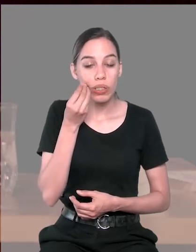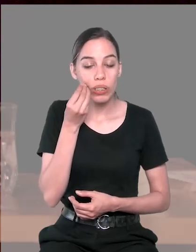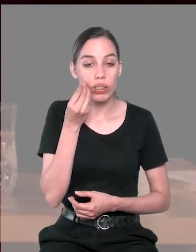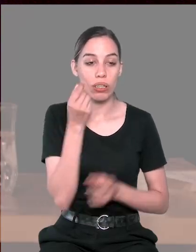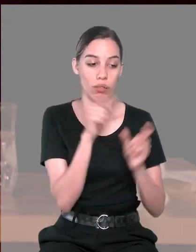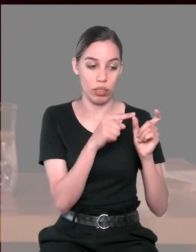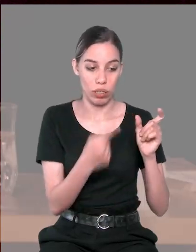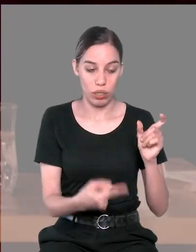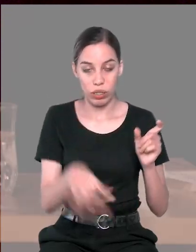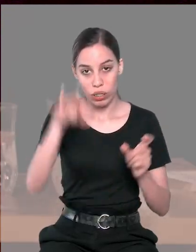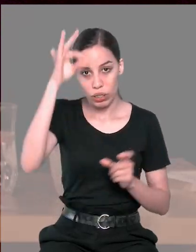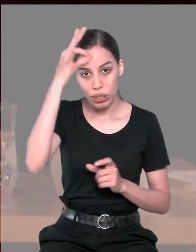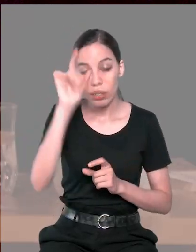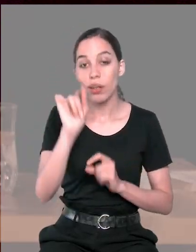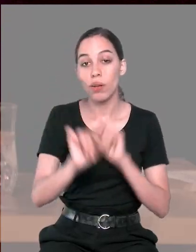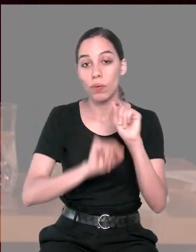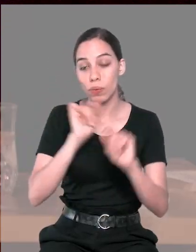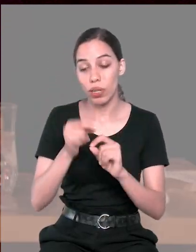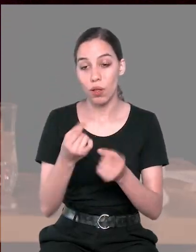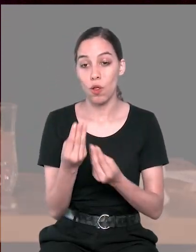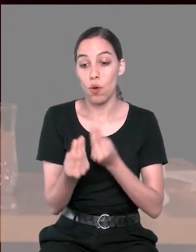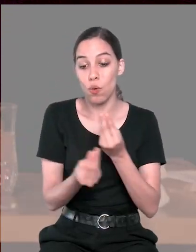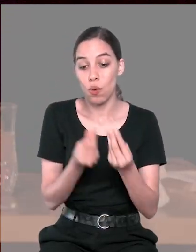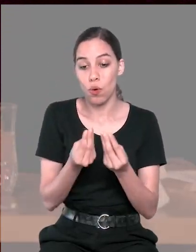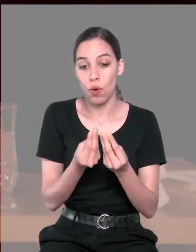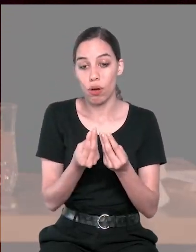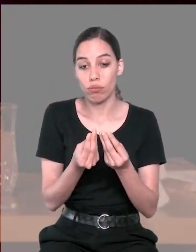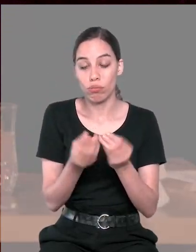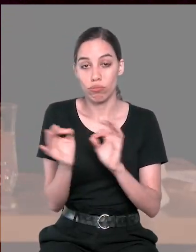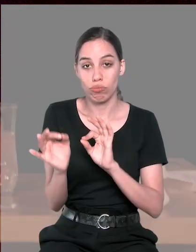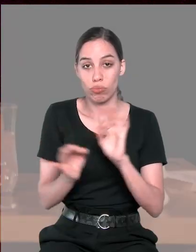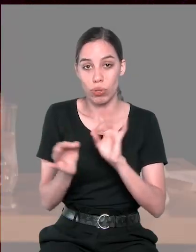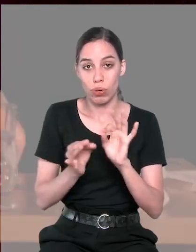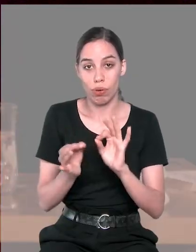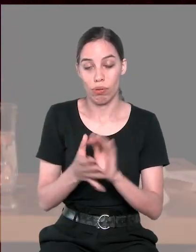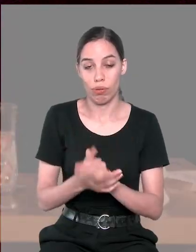muito claro, mas a questão da antropologia do espírito é como operar essa articulação.